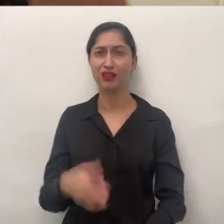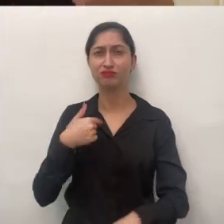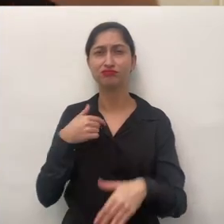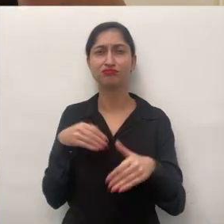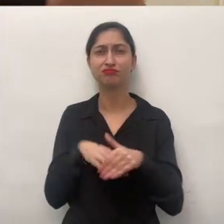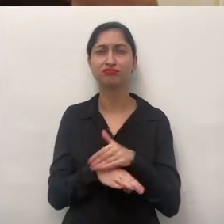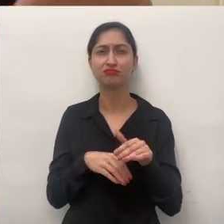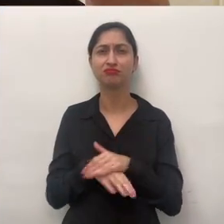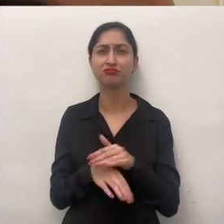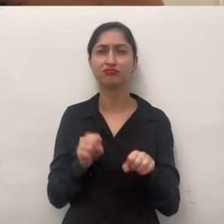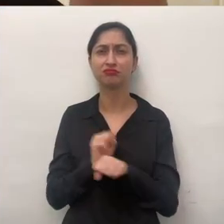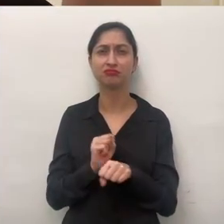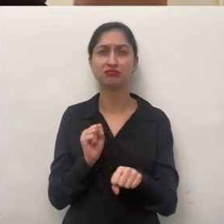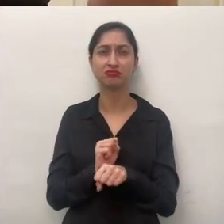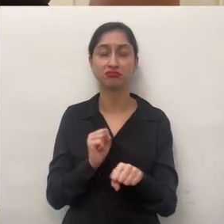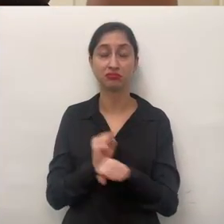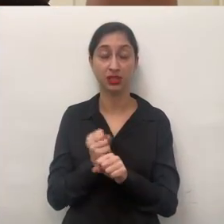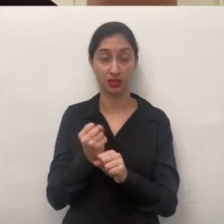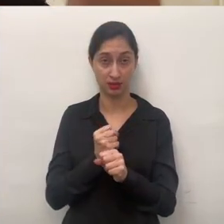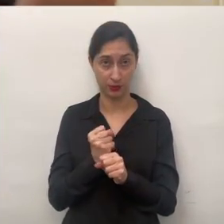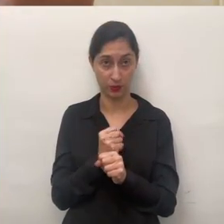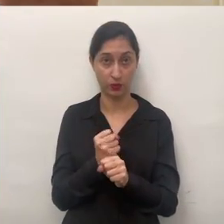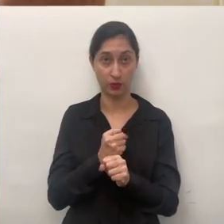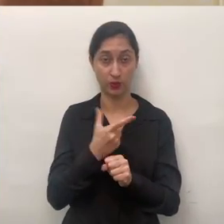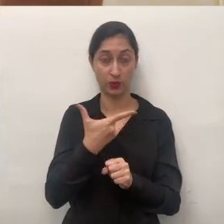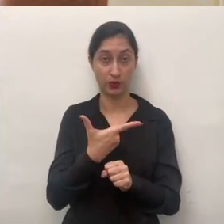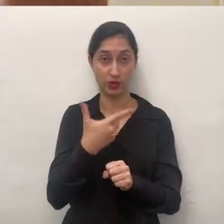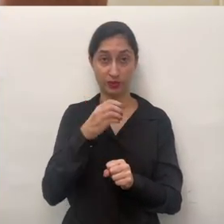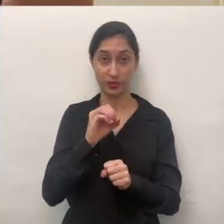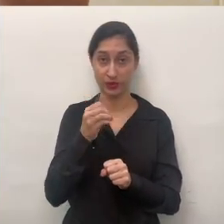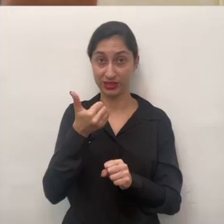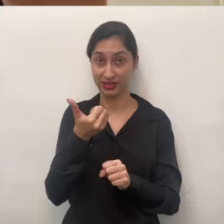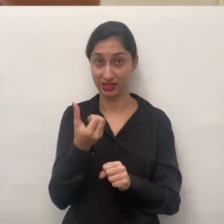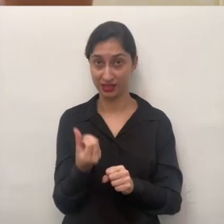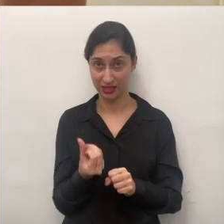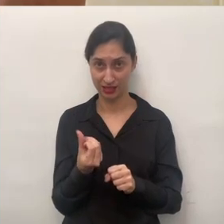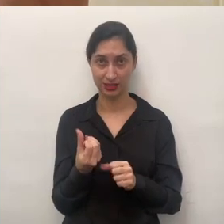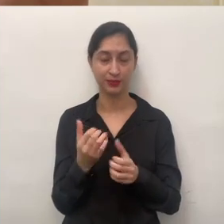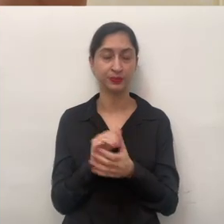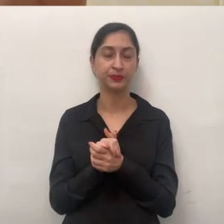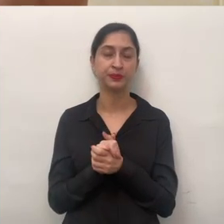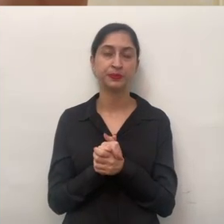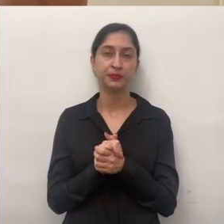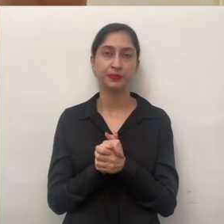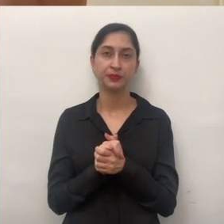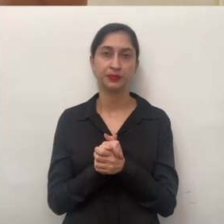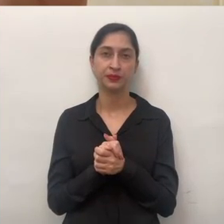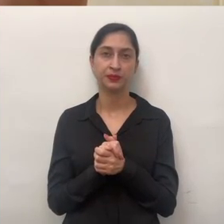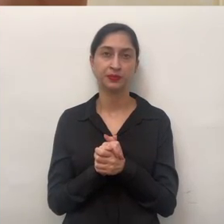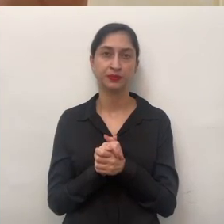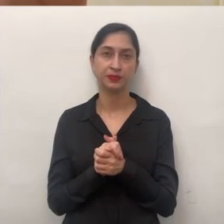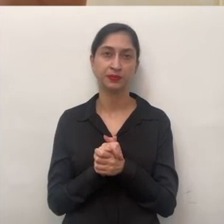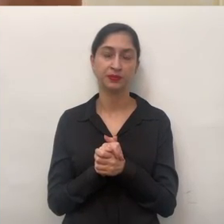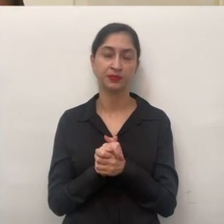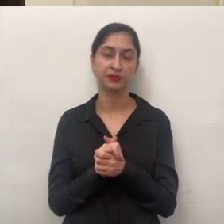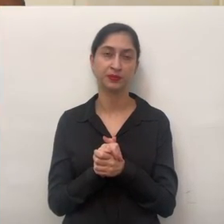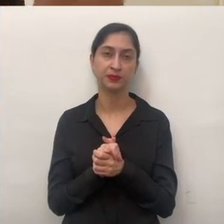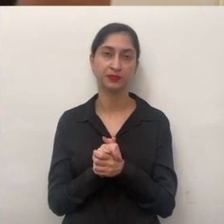ficou guardado. Em 2016, por fim, eu